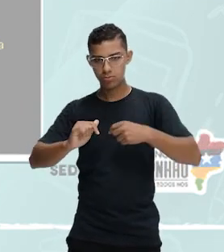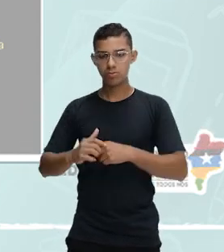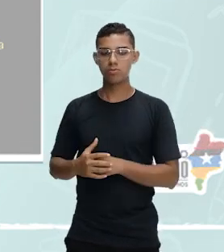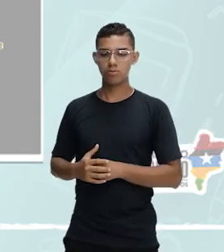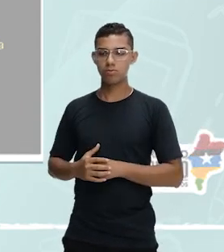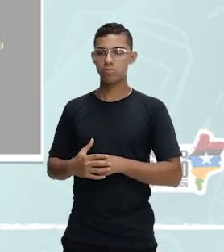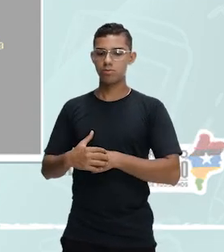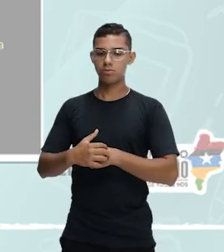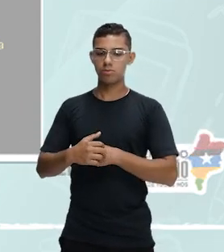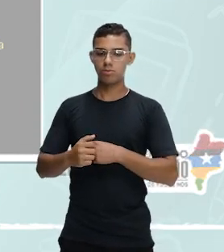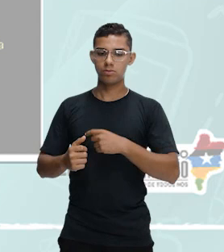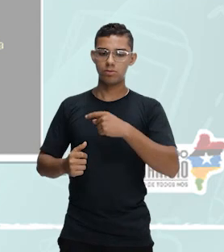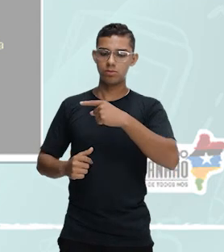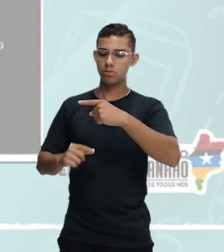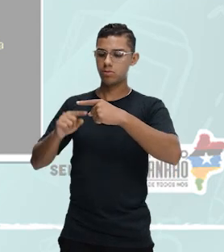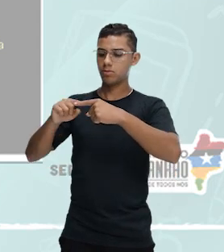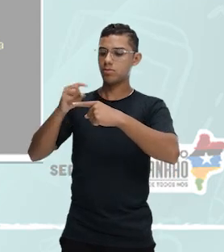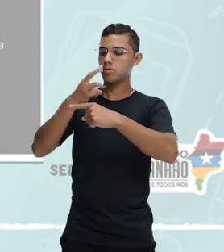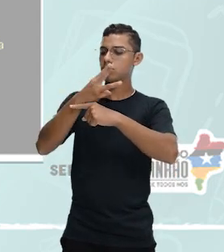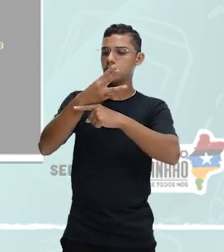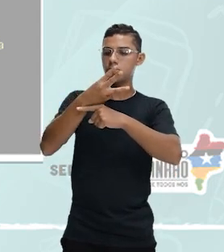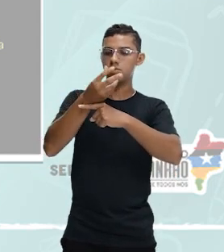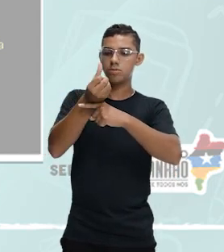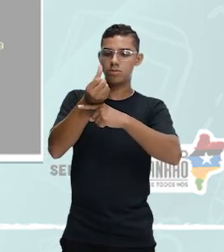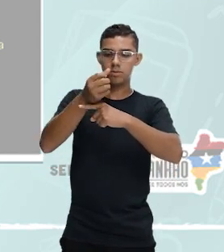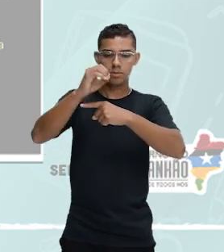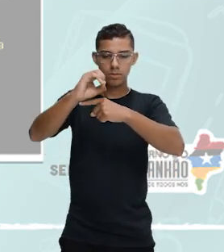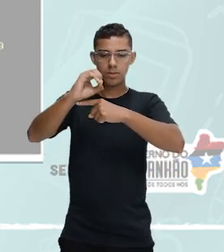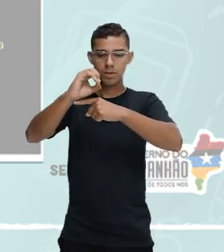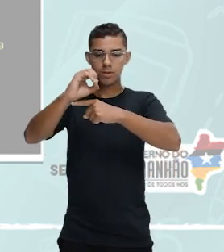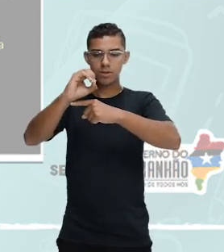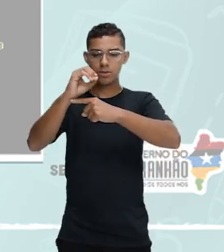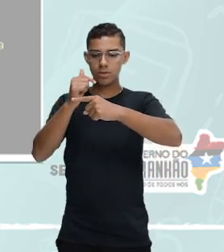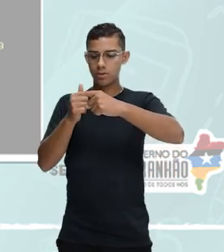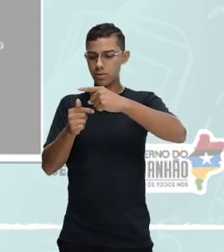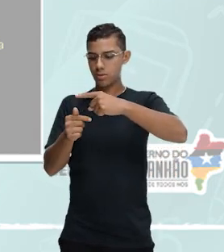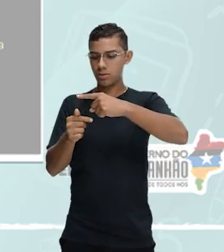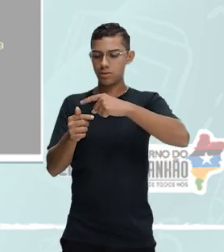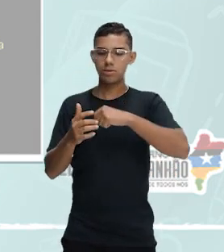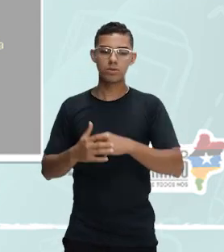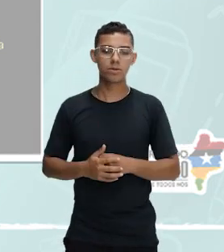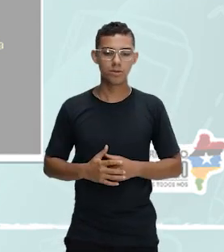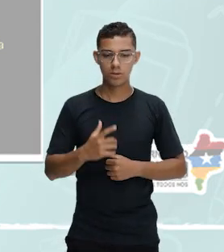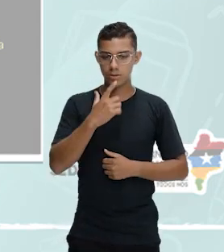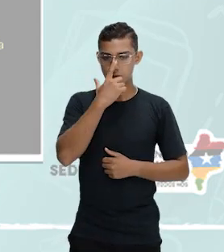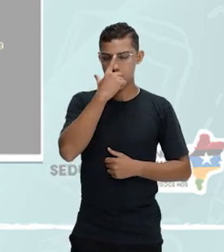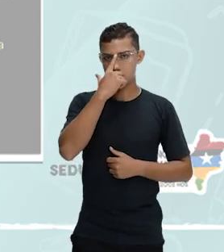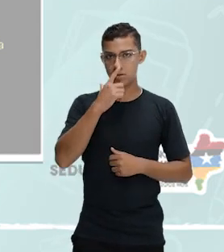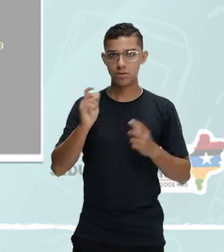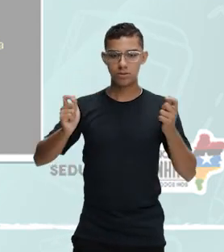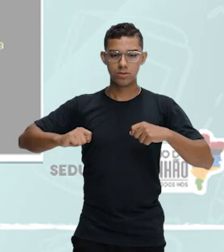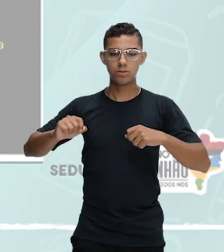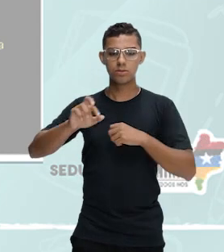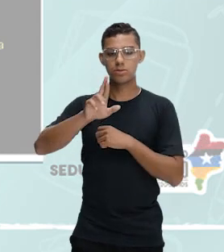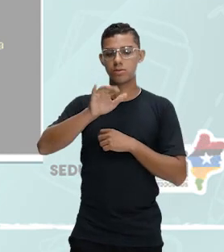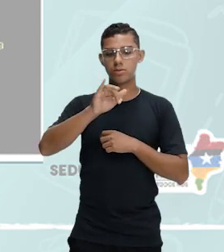certo? Né? O círculo é 2πr, né, 2π raio. Então, logo o raio da Terra será. Né?